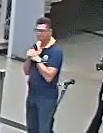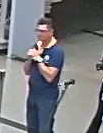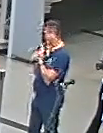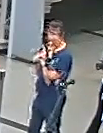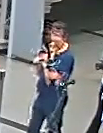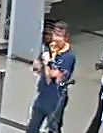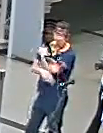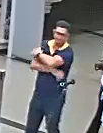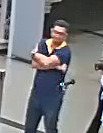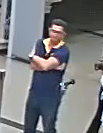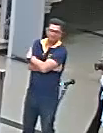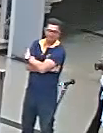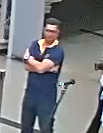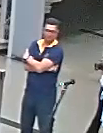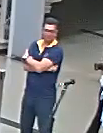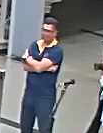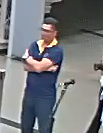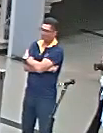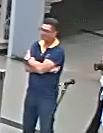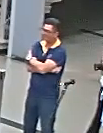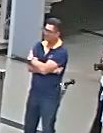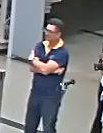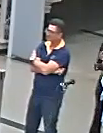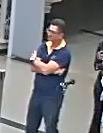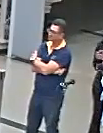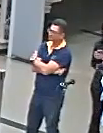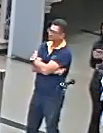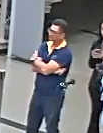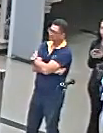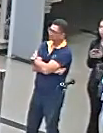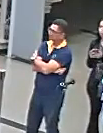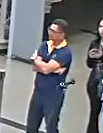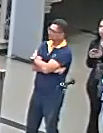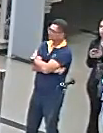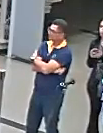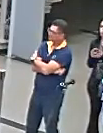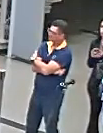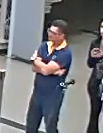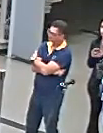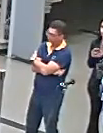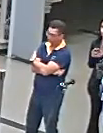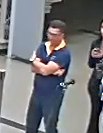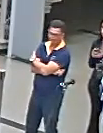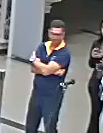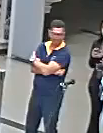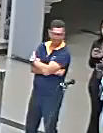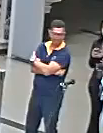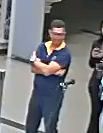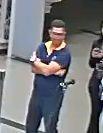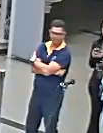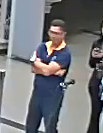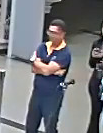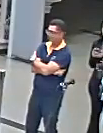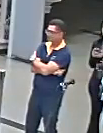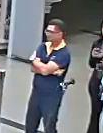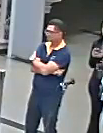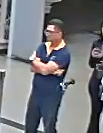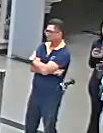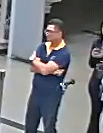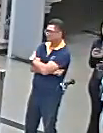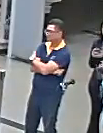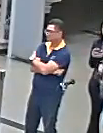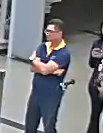obedecer então nós temos que fazer alguma coisa inteligentemente audiência pública feita pelo Betão aqui foi ótima é